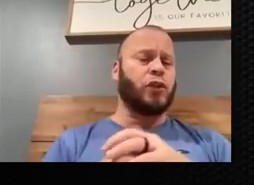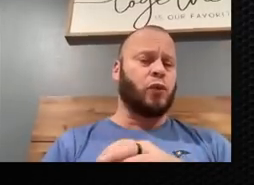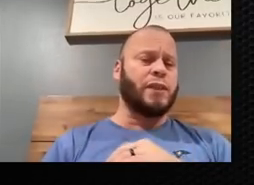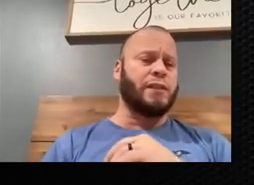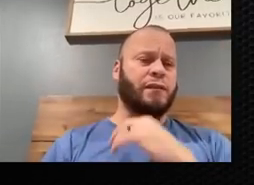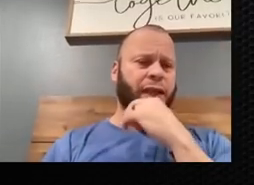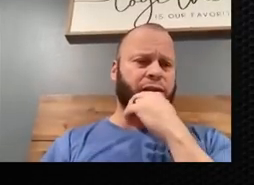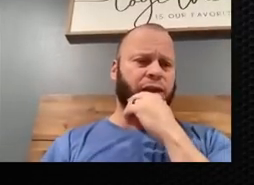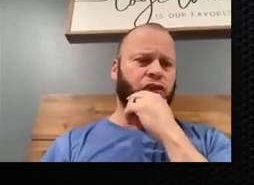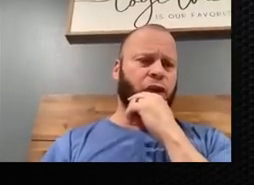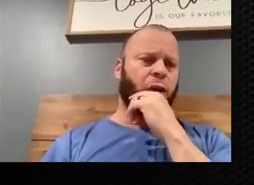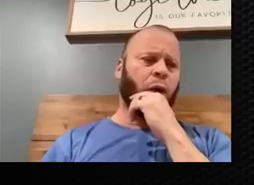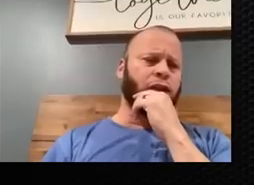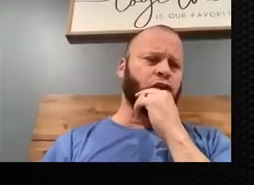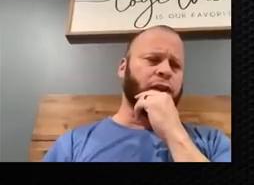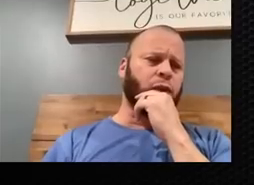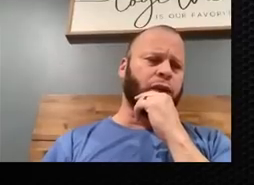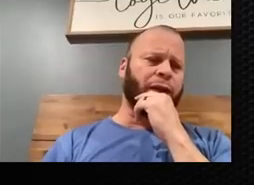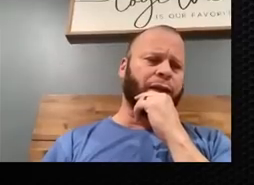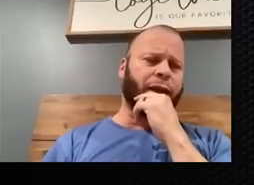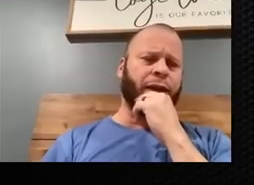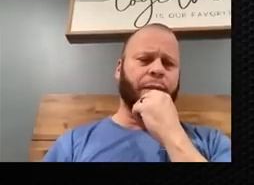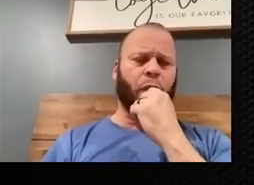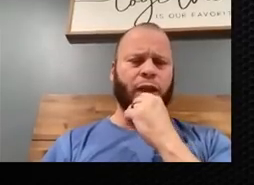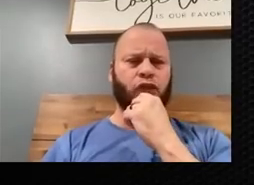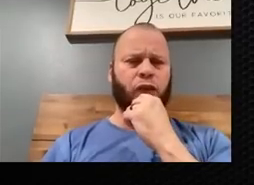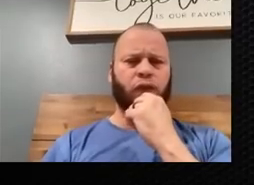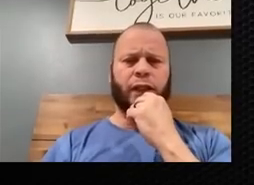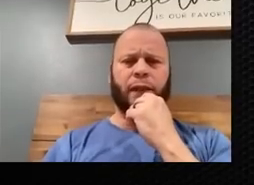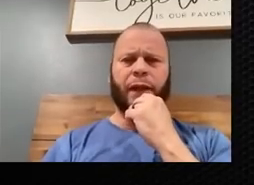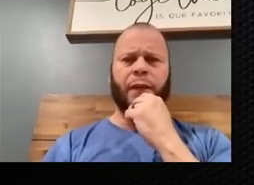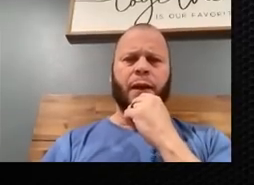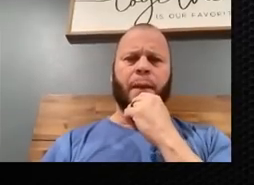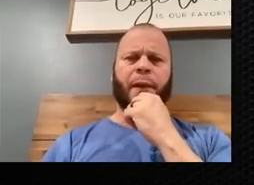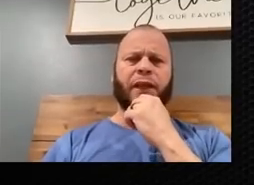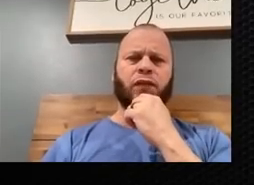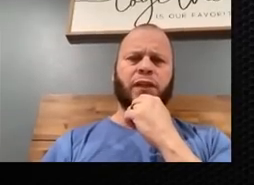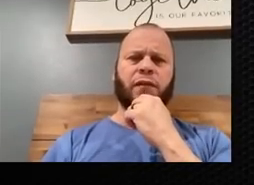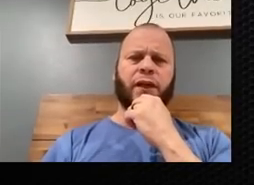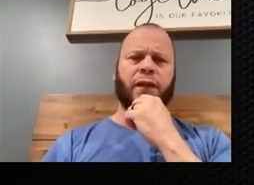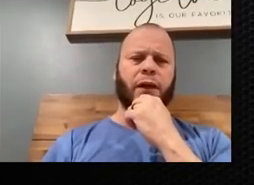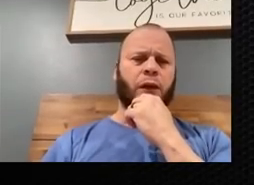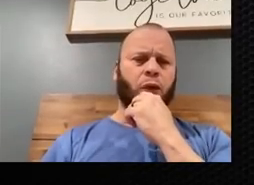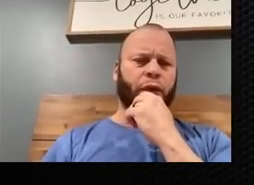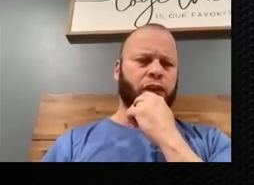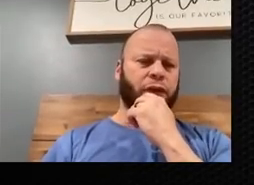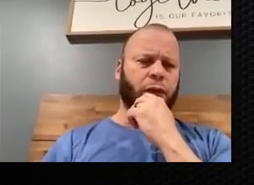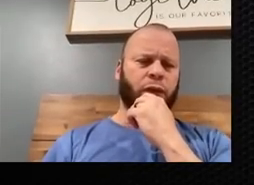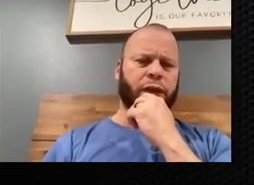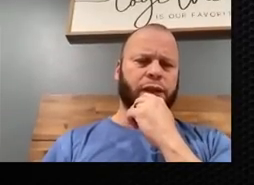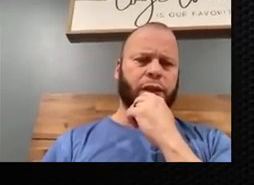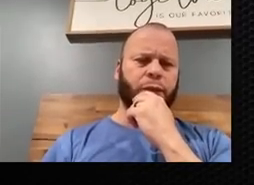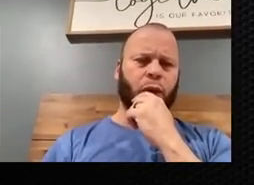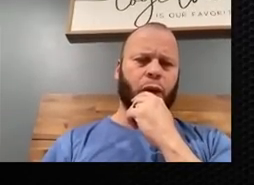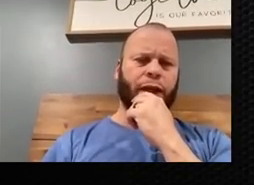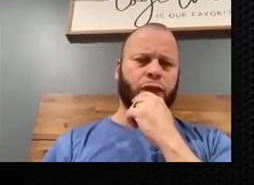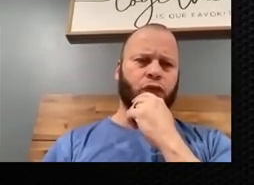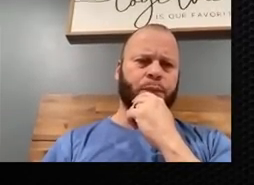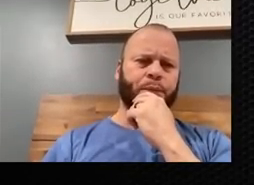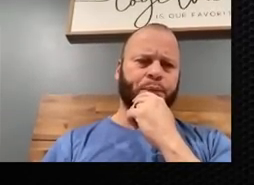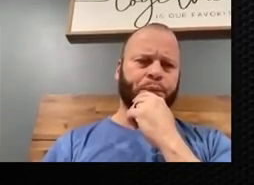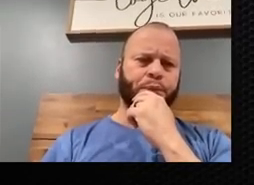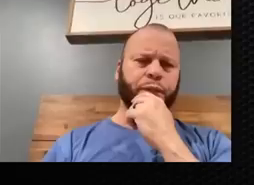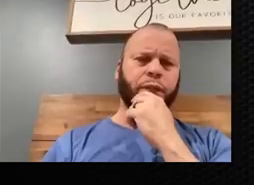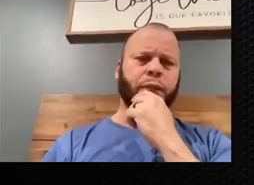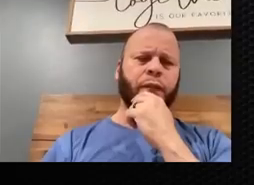que falou umas coisas interessantes. Olha só essa outra matéria aqui. Olha só isso aqui também, para que você entenda o que está acontecendo. Olha